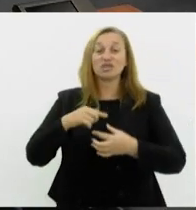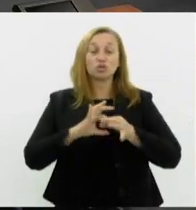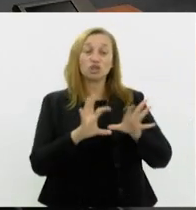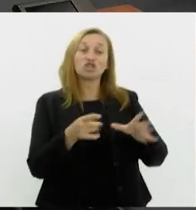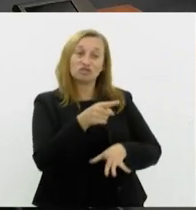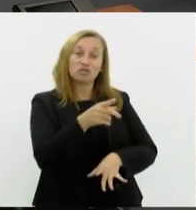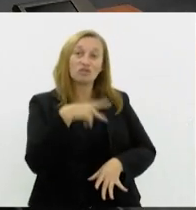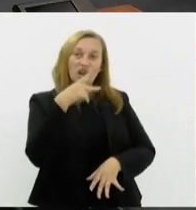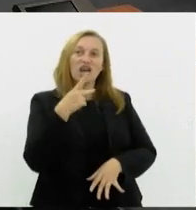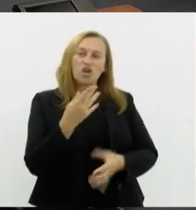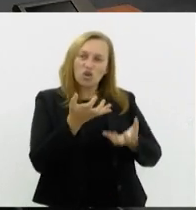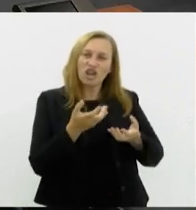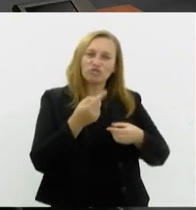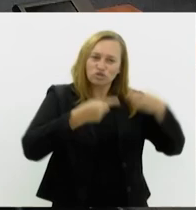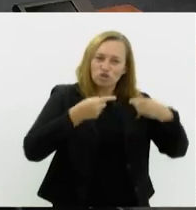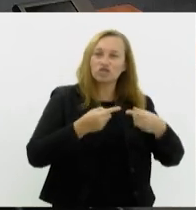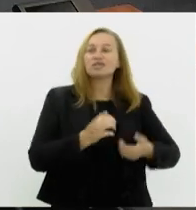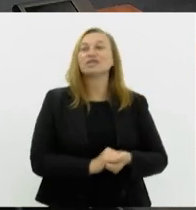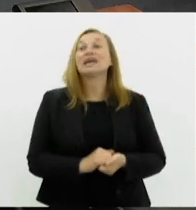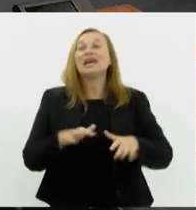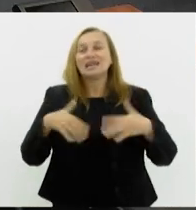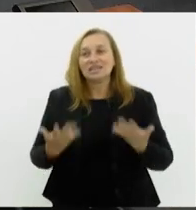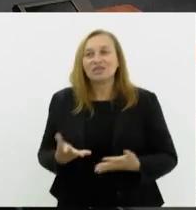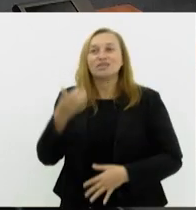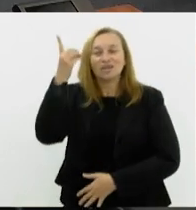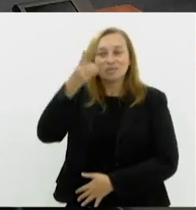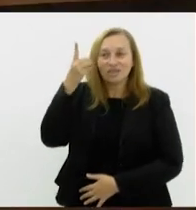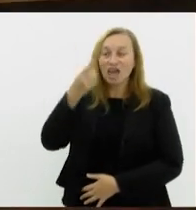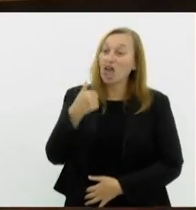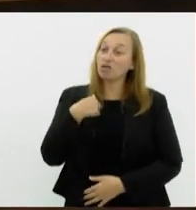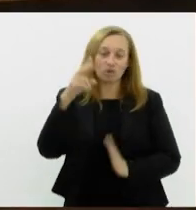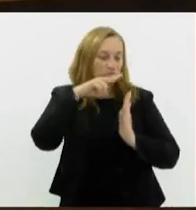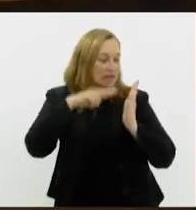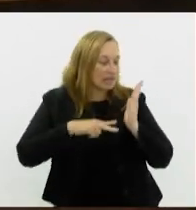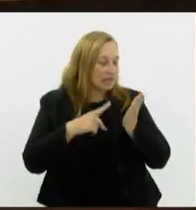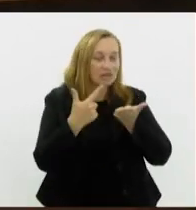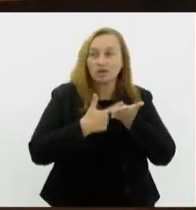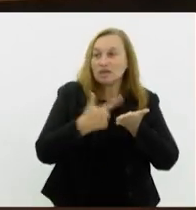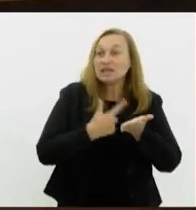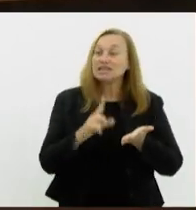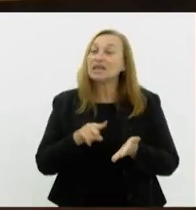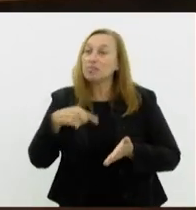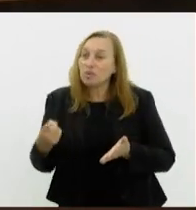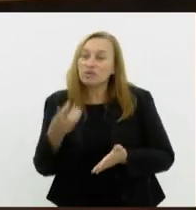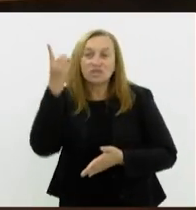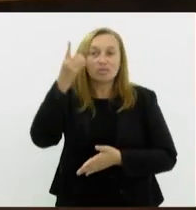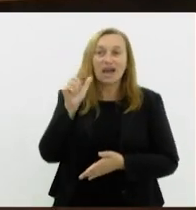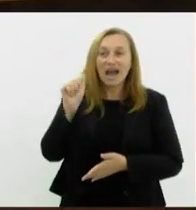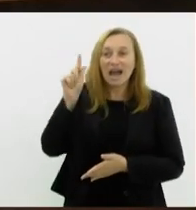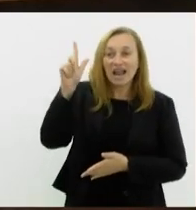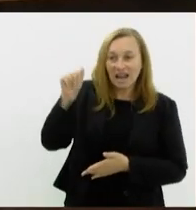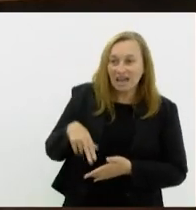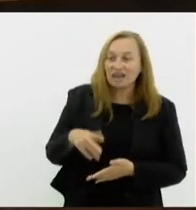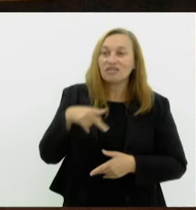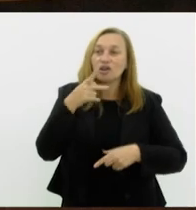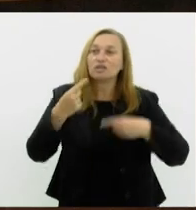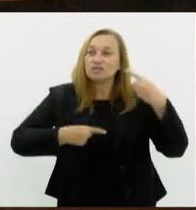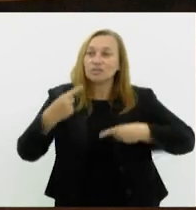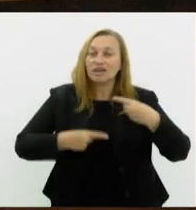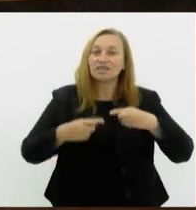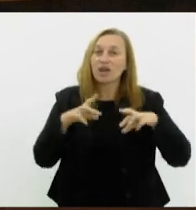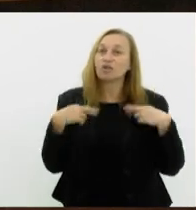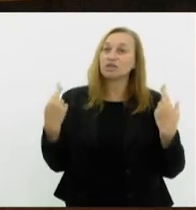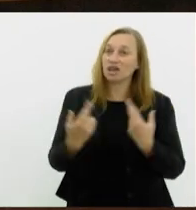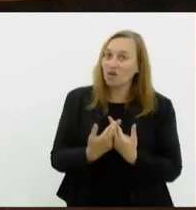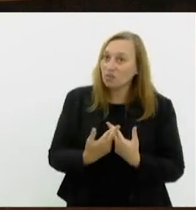a parte porque eu quero o debate. Então, deputado, eu, como eu disse, eu não li a obra. Depois que o deputado Alan Lopes levou esse debate para a reunião,